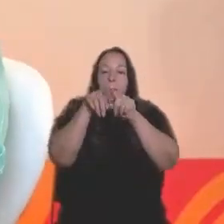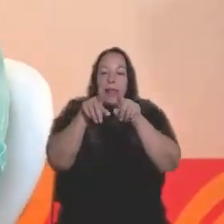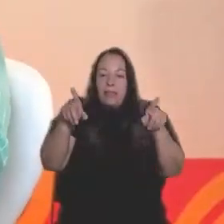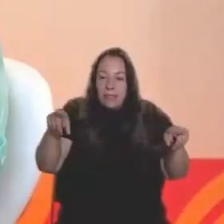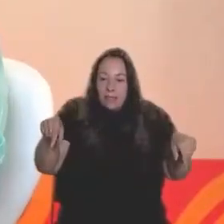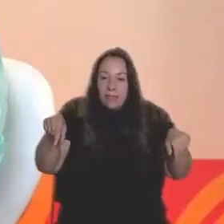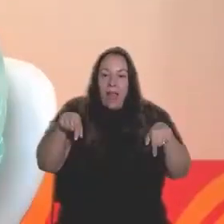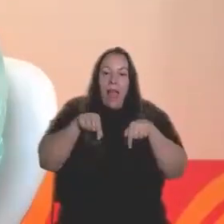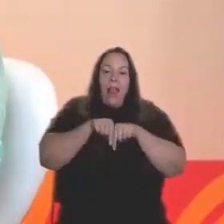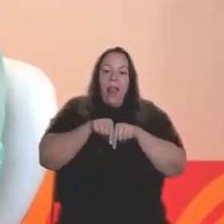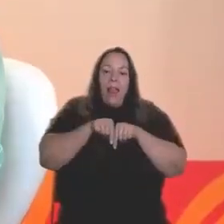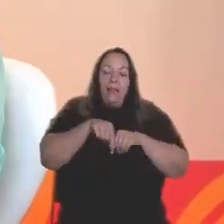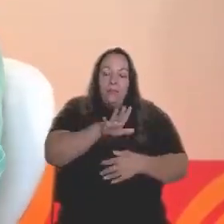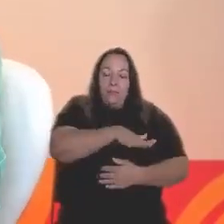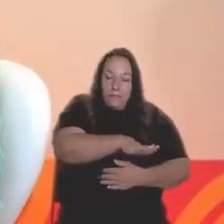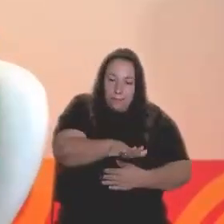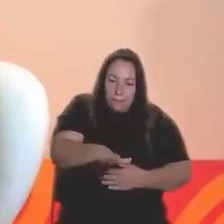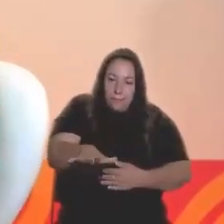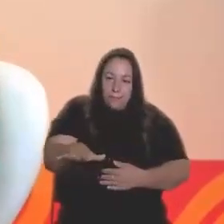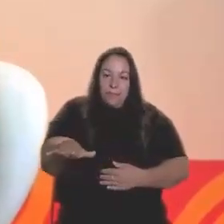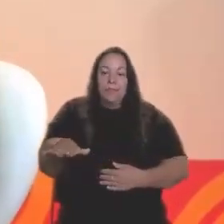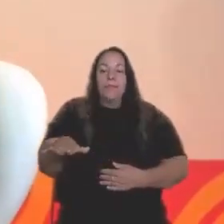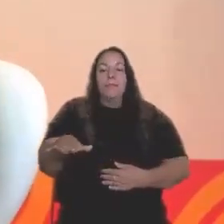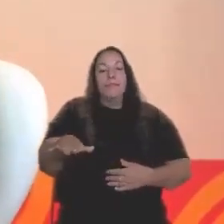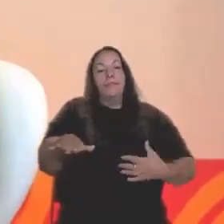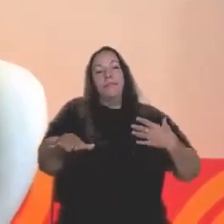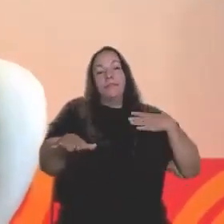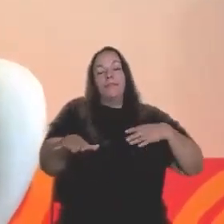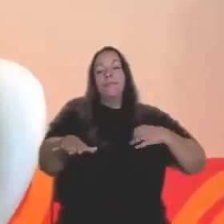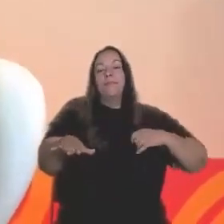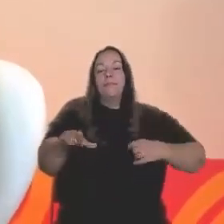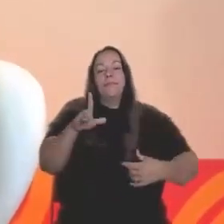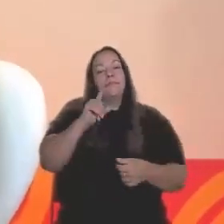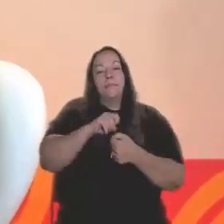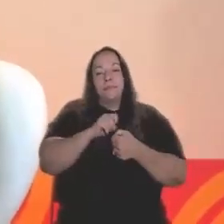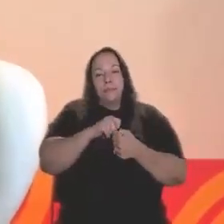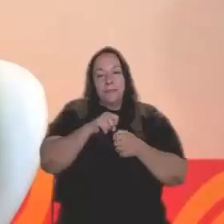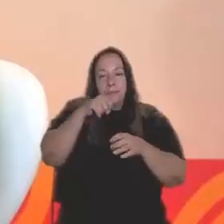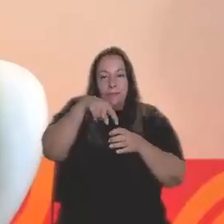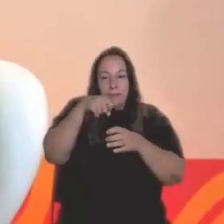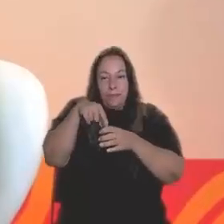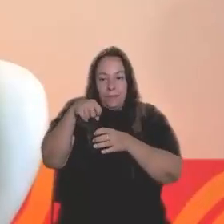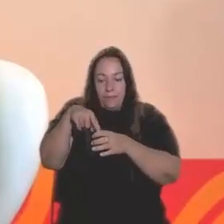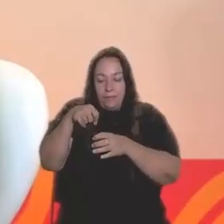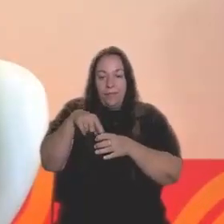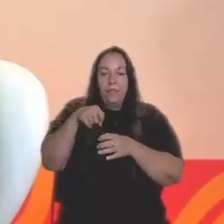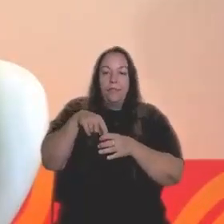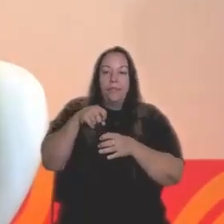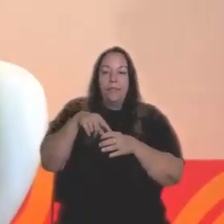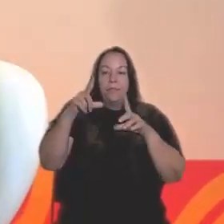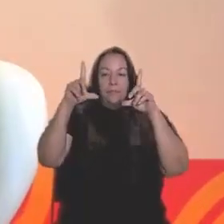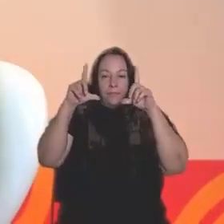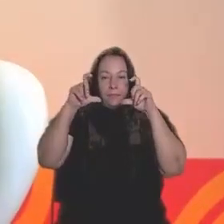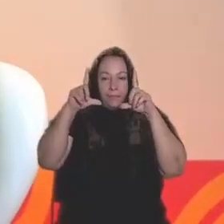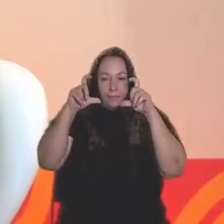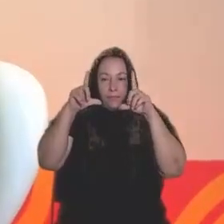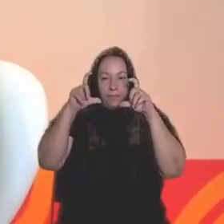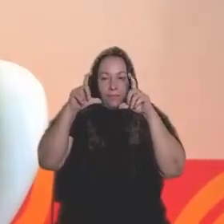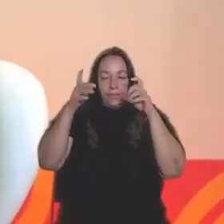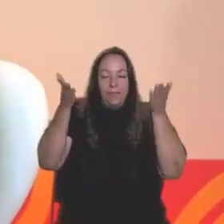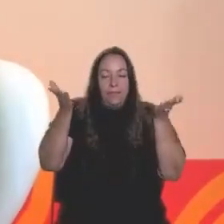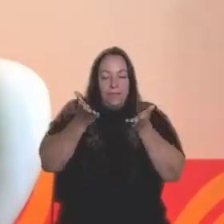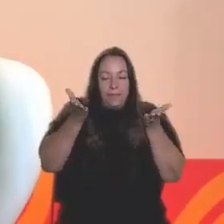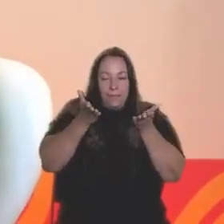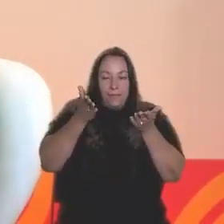das crianças, faz toda a diferença. Então, ali já foi feito o plantio, as crianças têm essa foto agora, toda vez